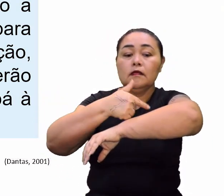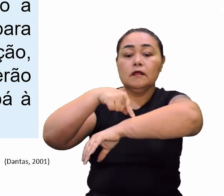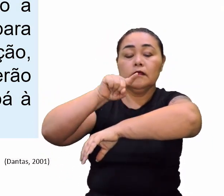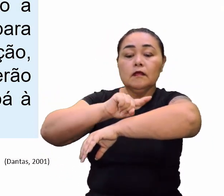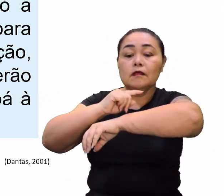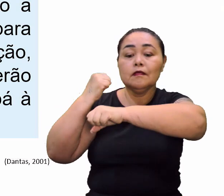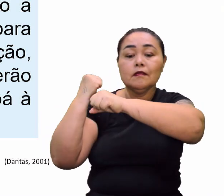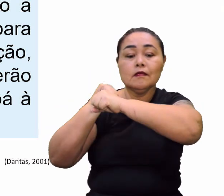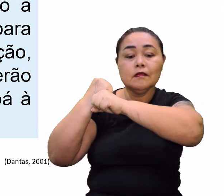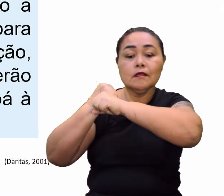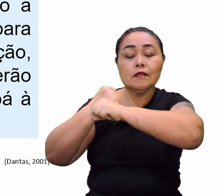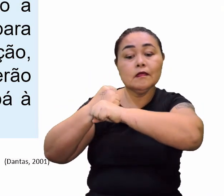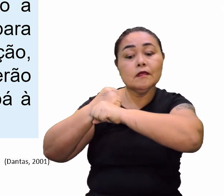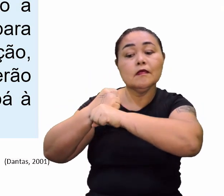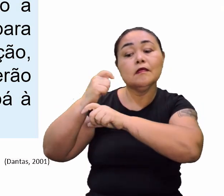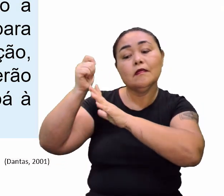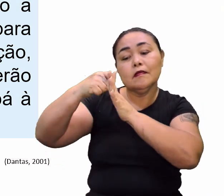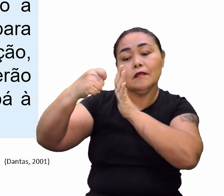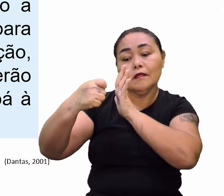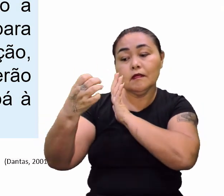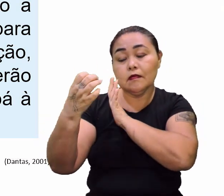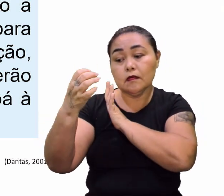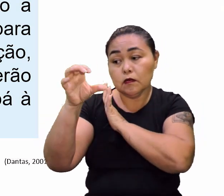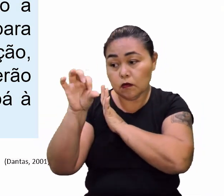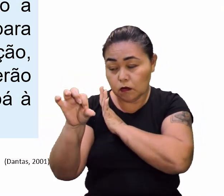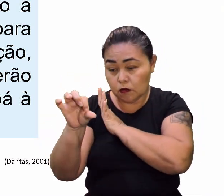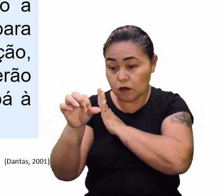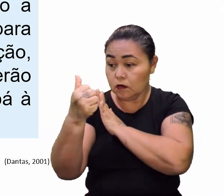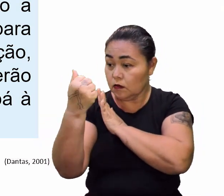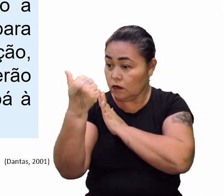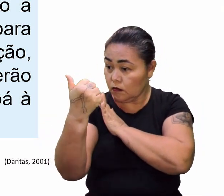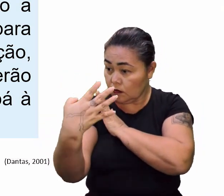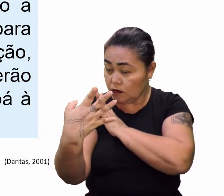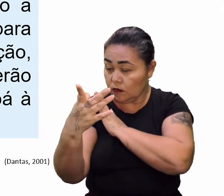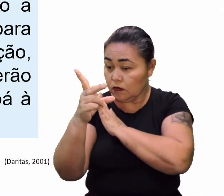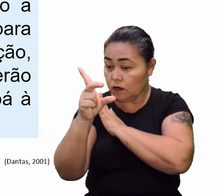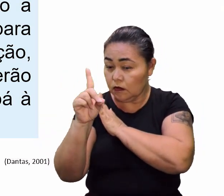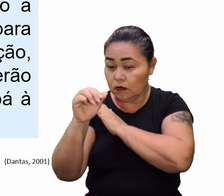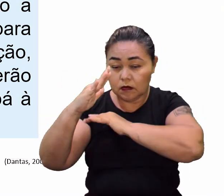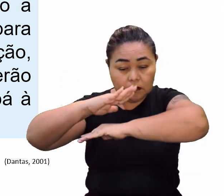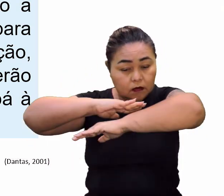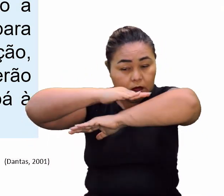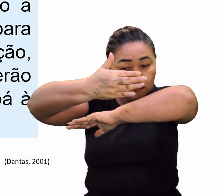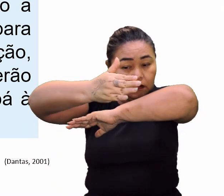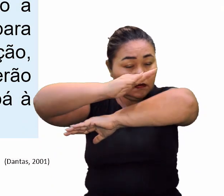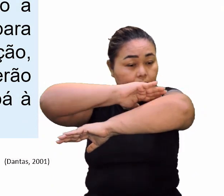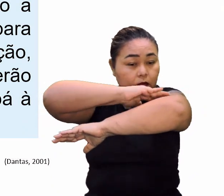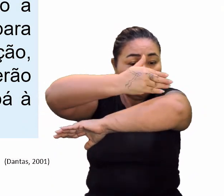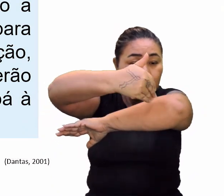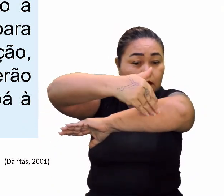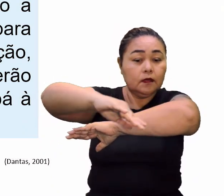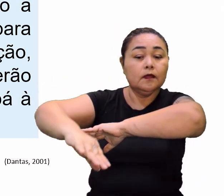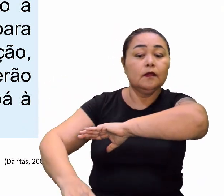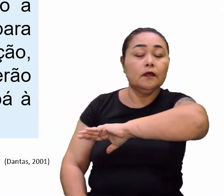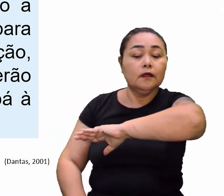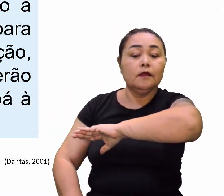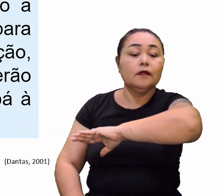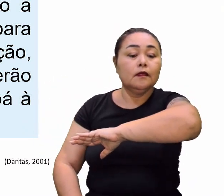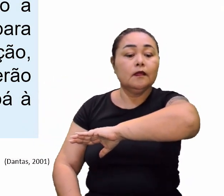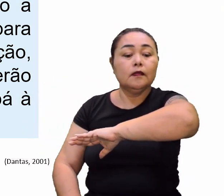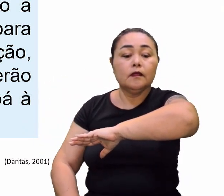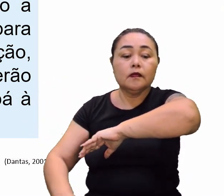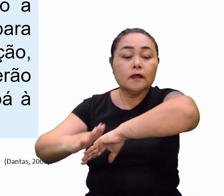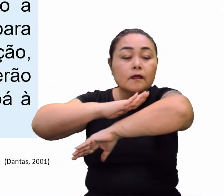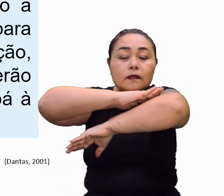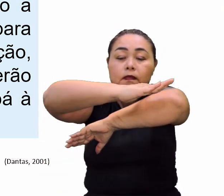para realizar em 9 meses e 14 dias a desmatação, o desmatamento da época, né, professor? Isso.